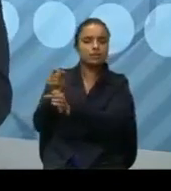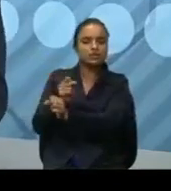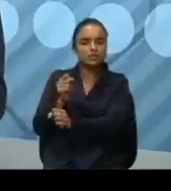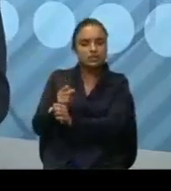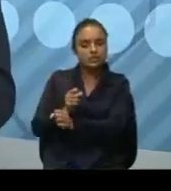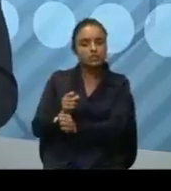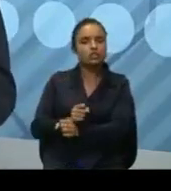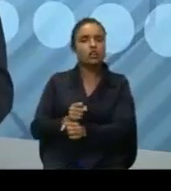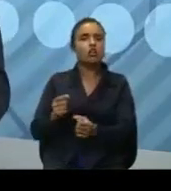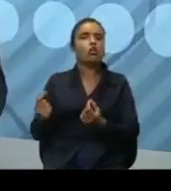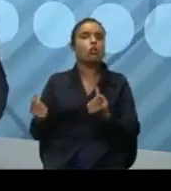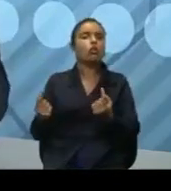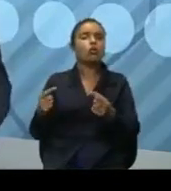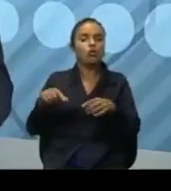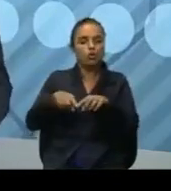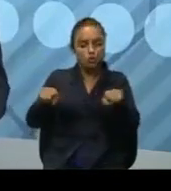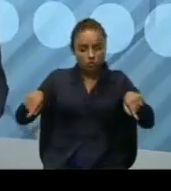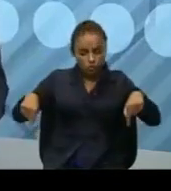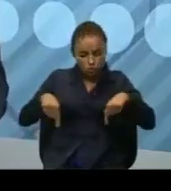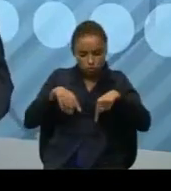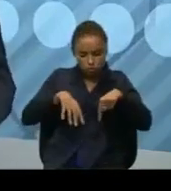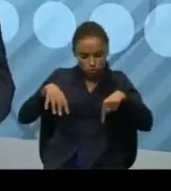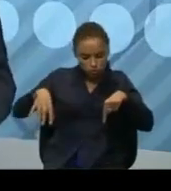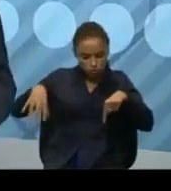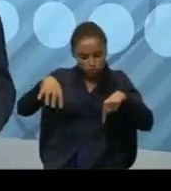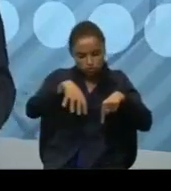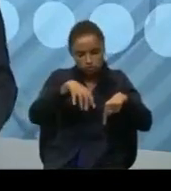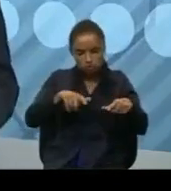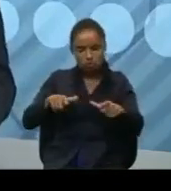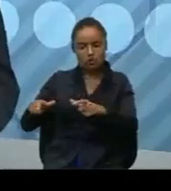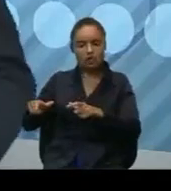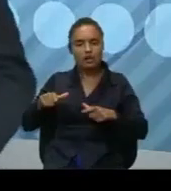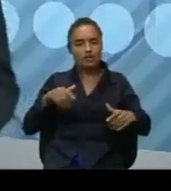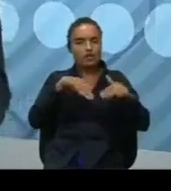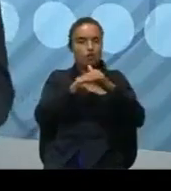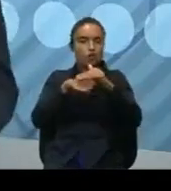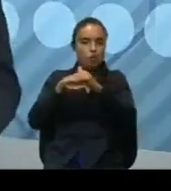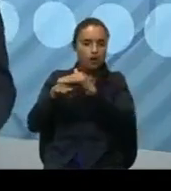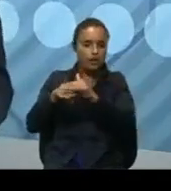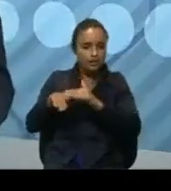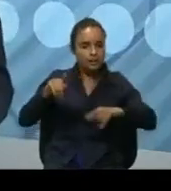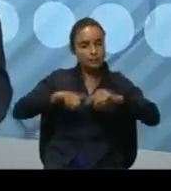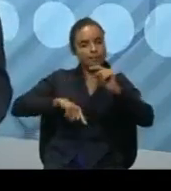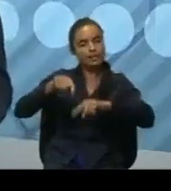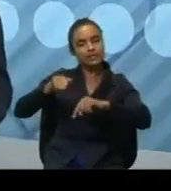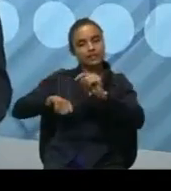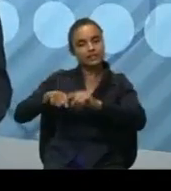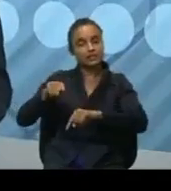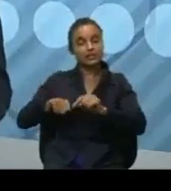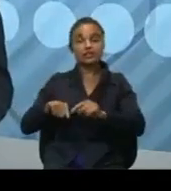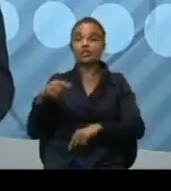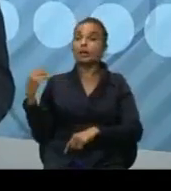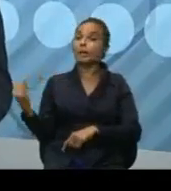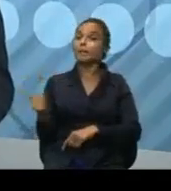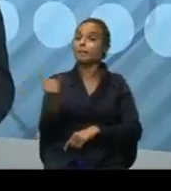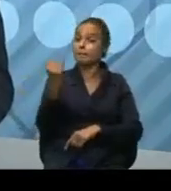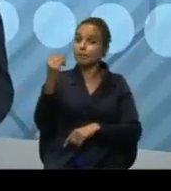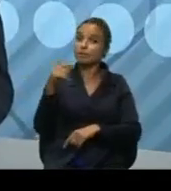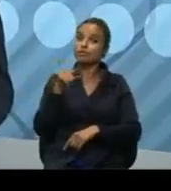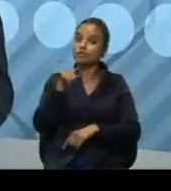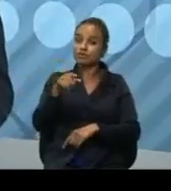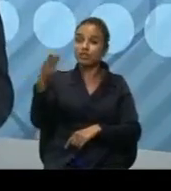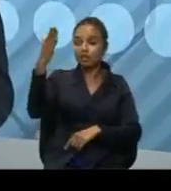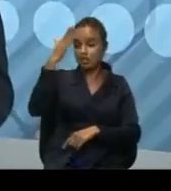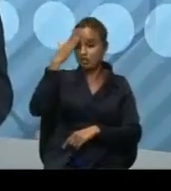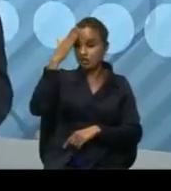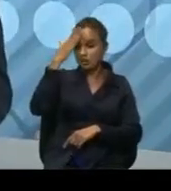alocados, qual que é toda a logística do canteiro de obra, tá? A gente vai ver no decorrer da aula a importância disso e também a gente